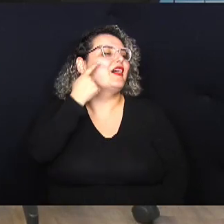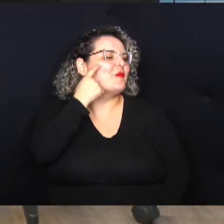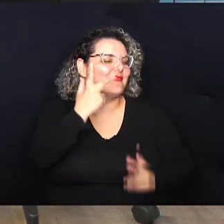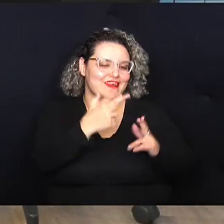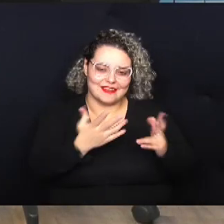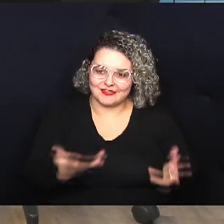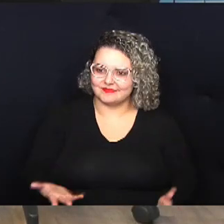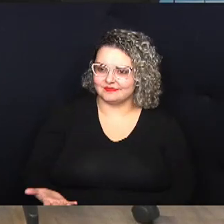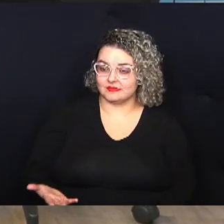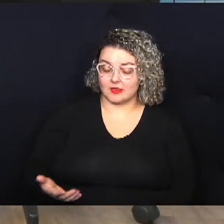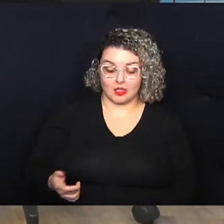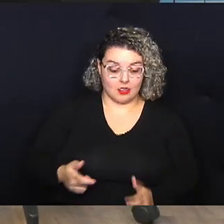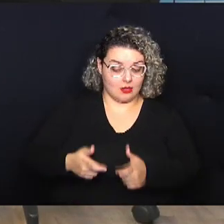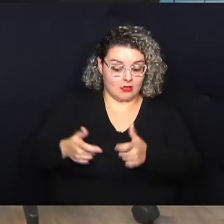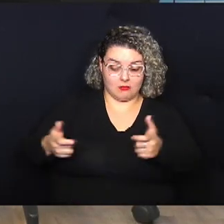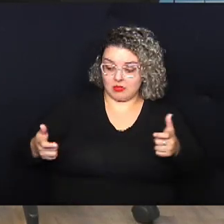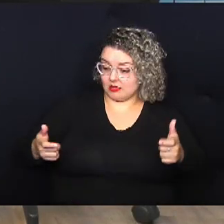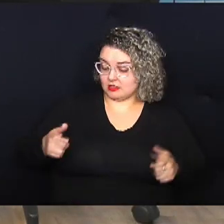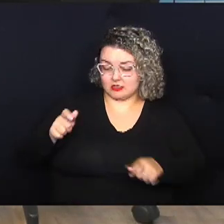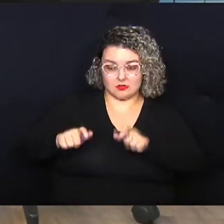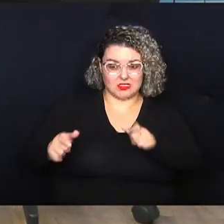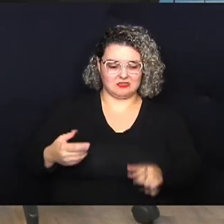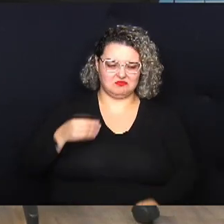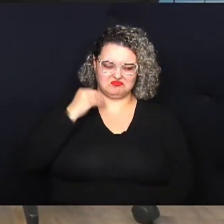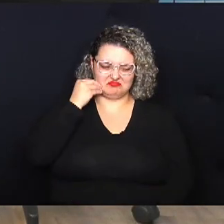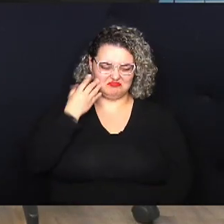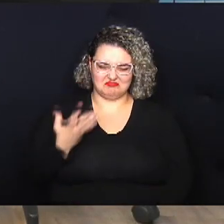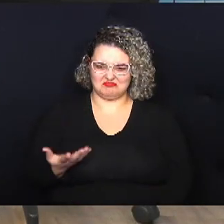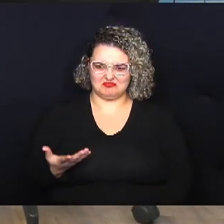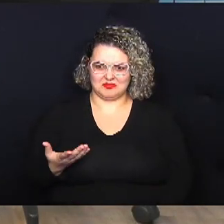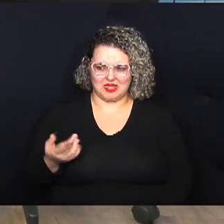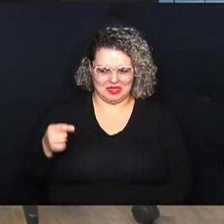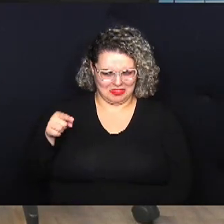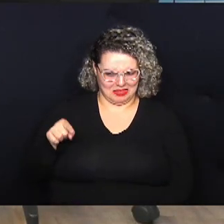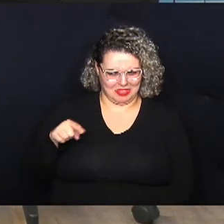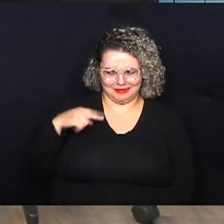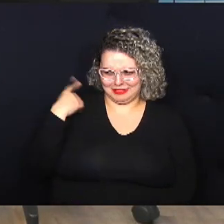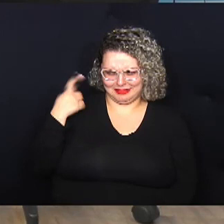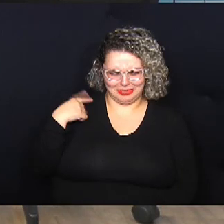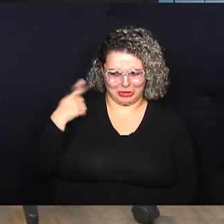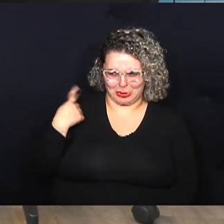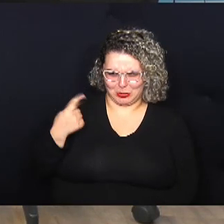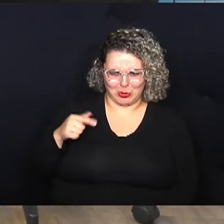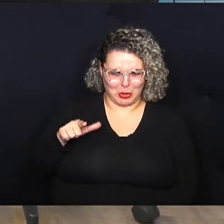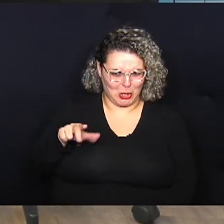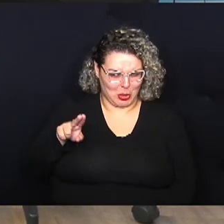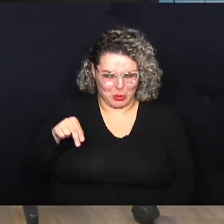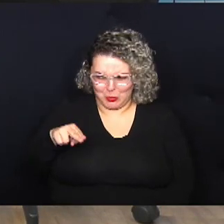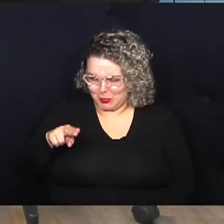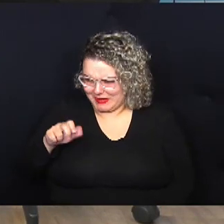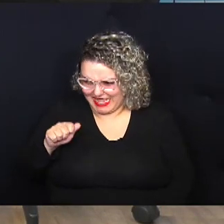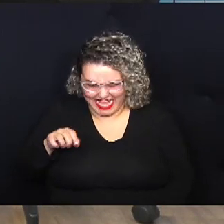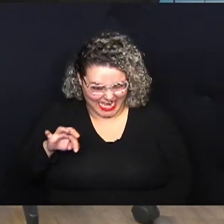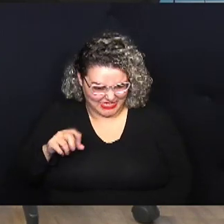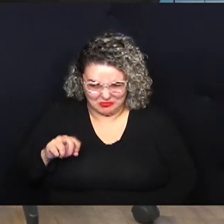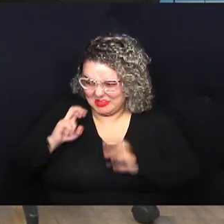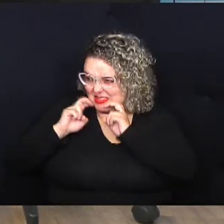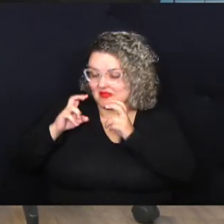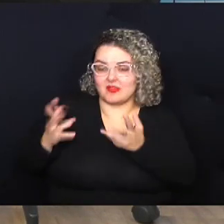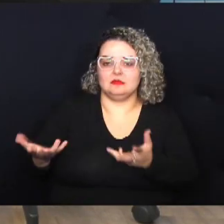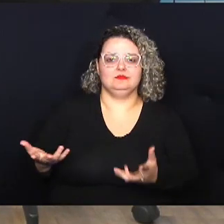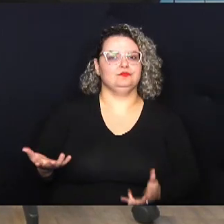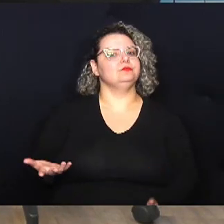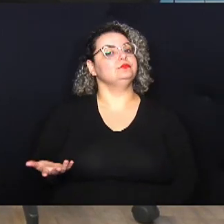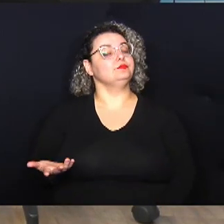já nem experimenta, já olha, nossa, é um bando de lunático naquela sala de treinamento, olha como eles estão gritando, olha, tal.